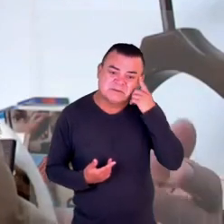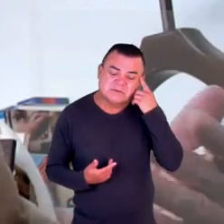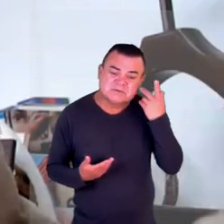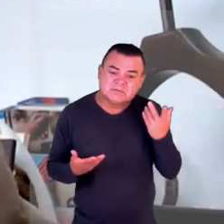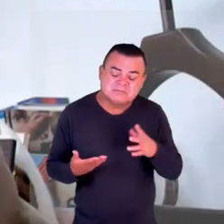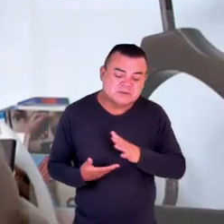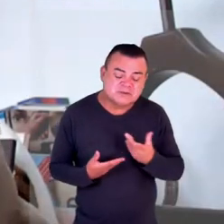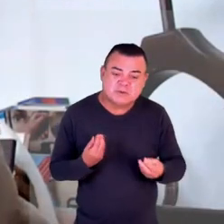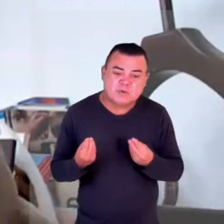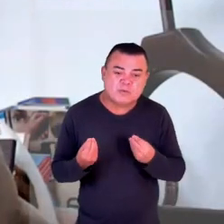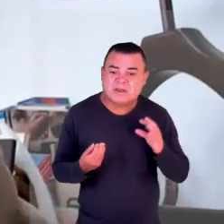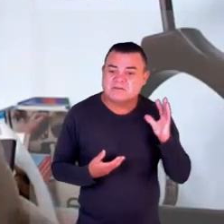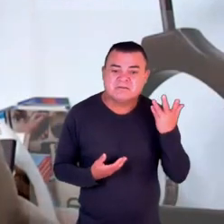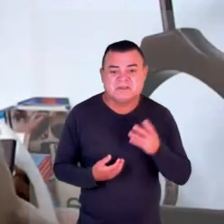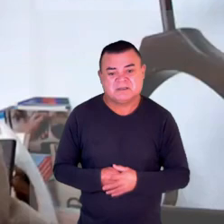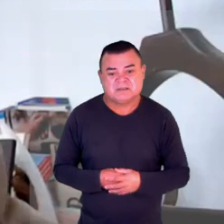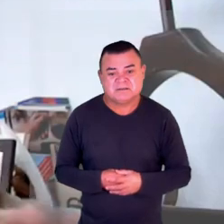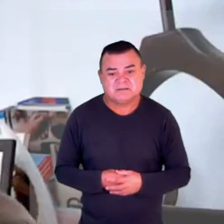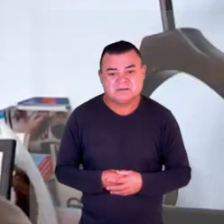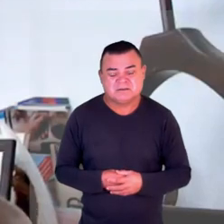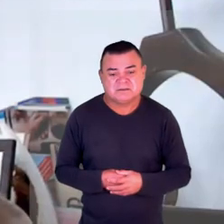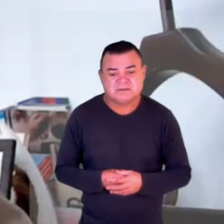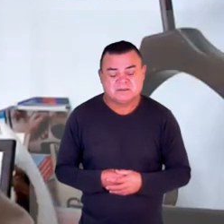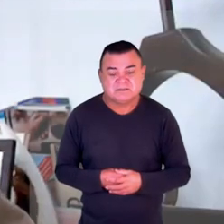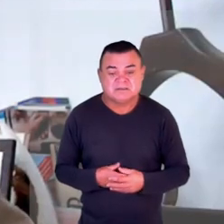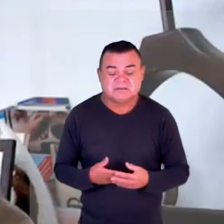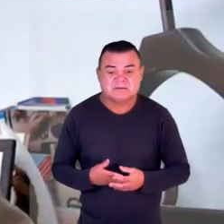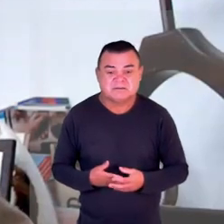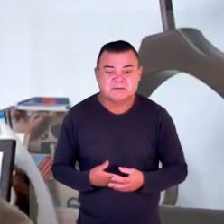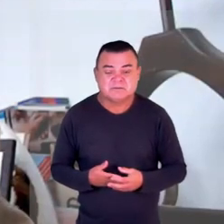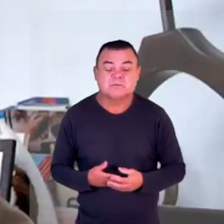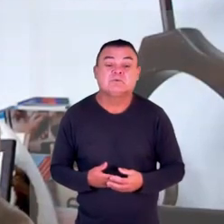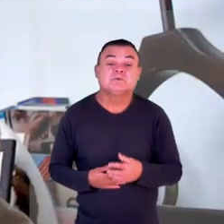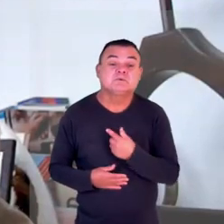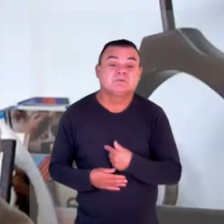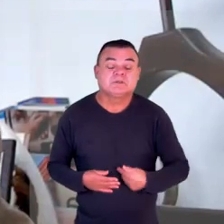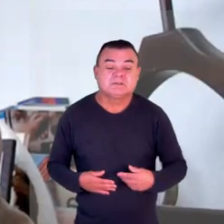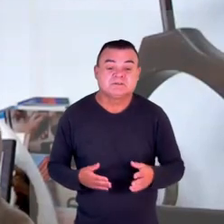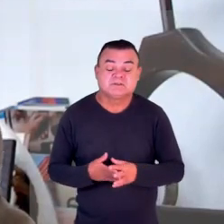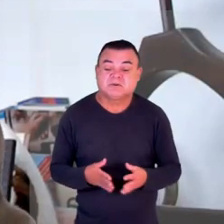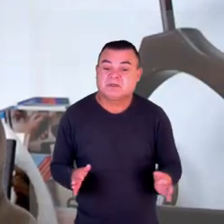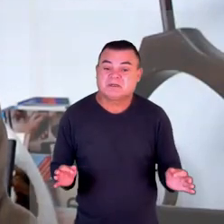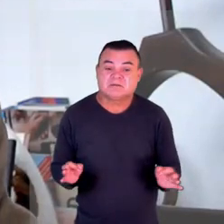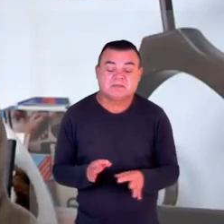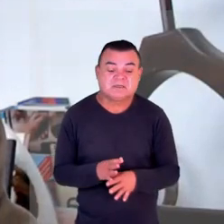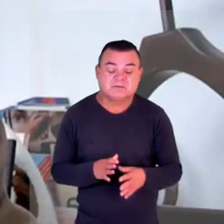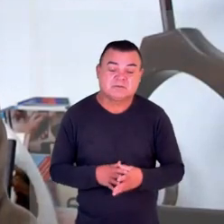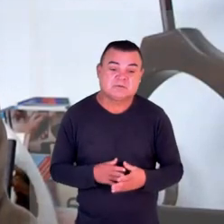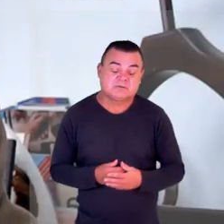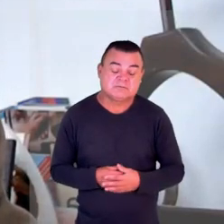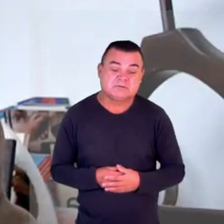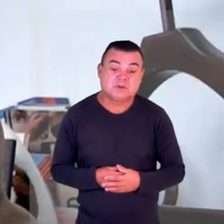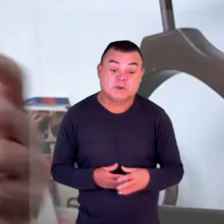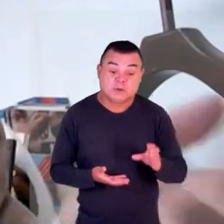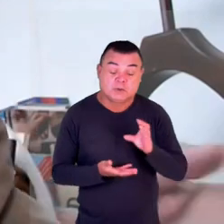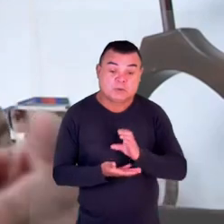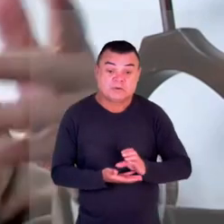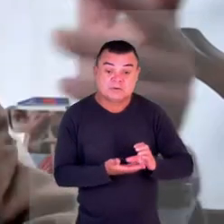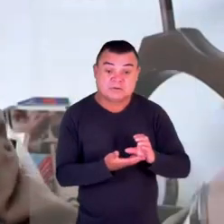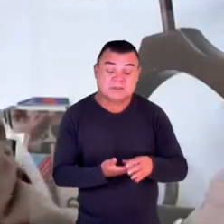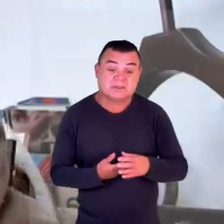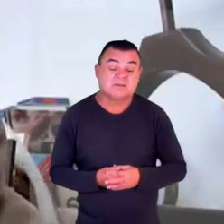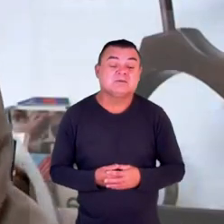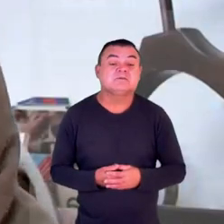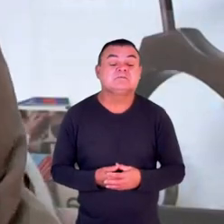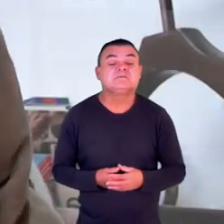o o o Conselho Nacional de segurança alimentar e nutricional eh o registro